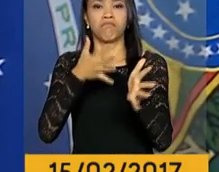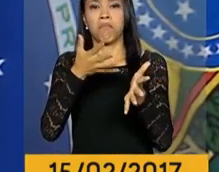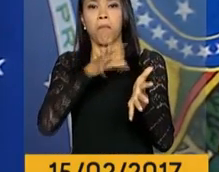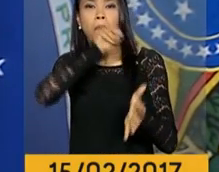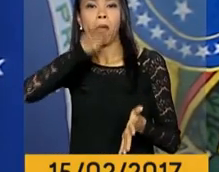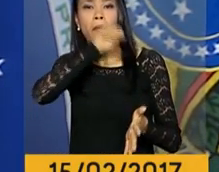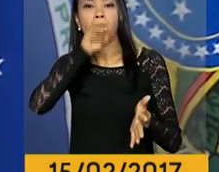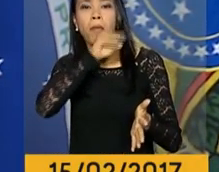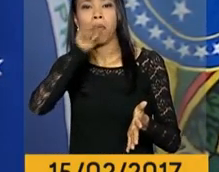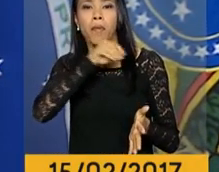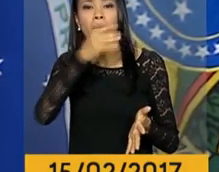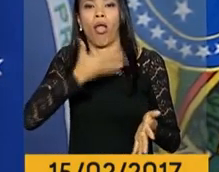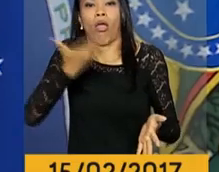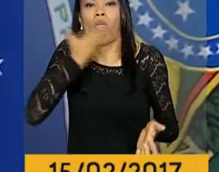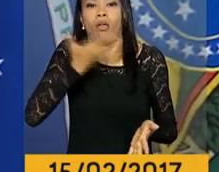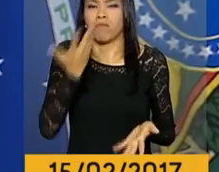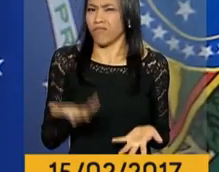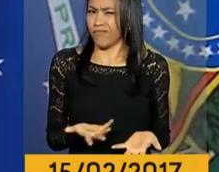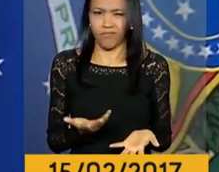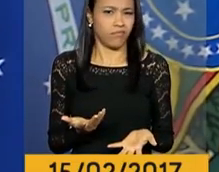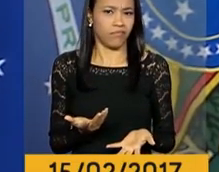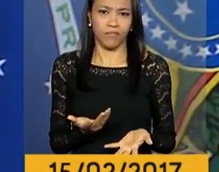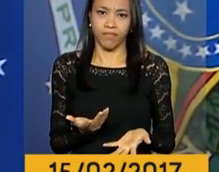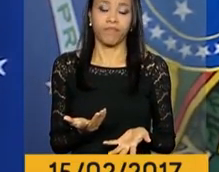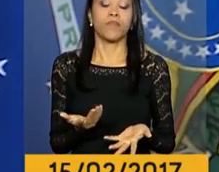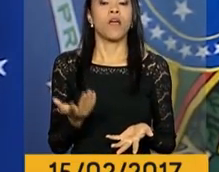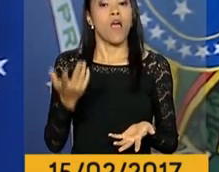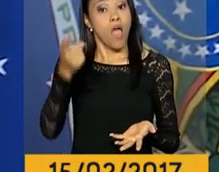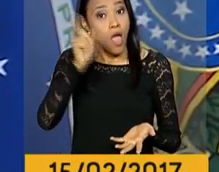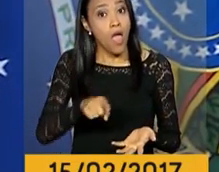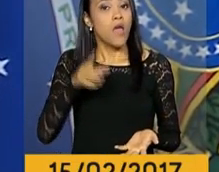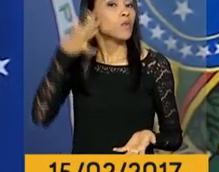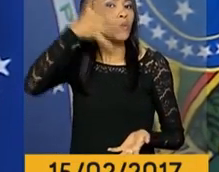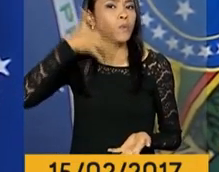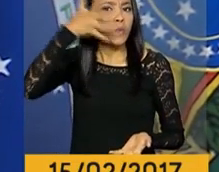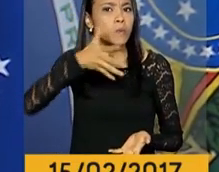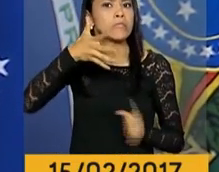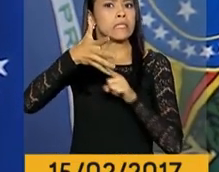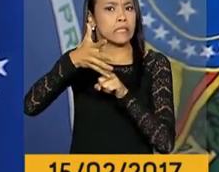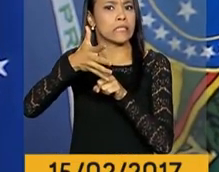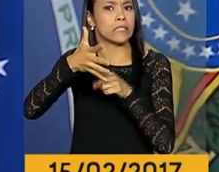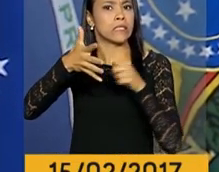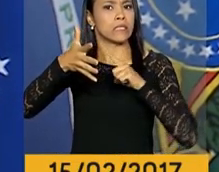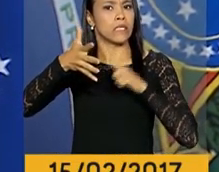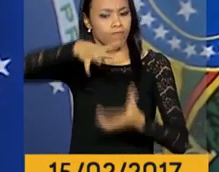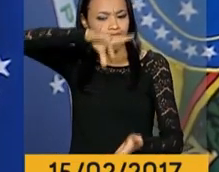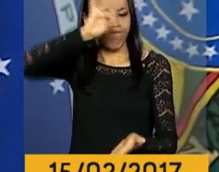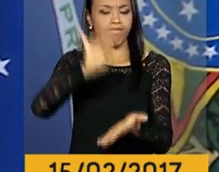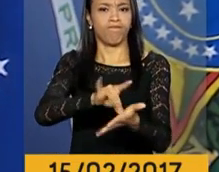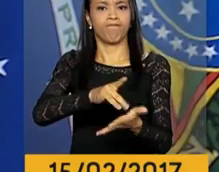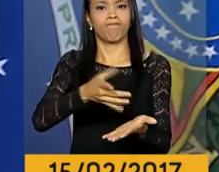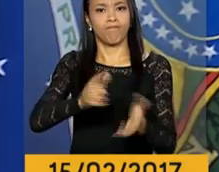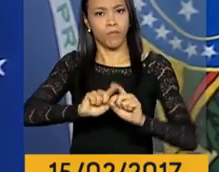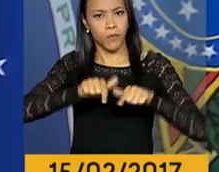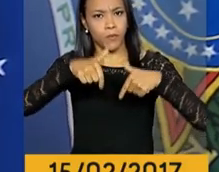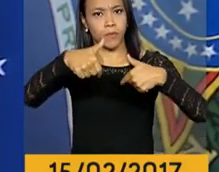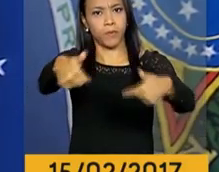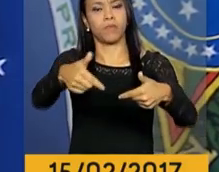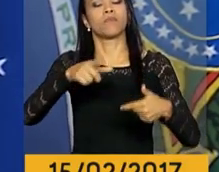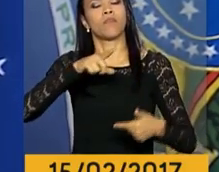Estas que nós pronunciamos, eh, são palavras que encontram respaldo em atos concretos, aliás, que se